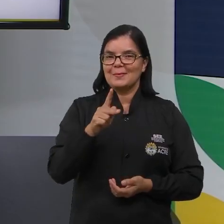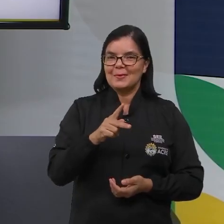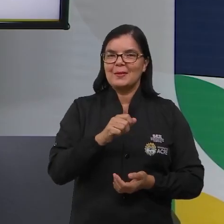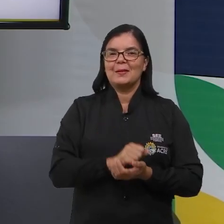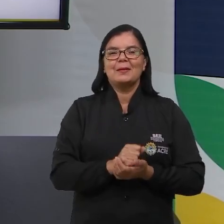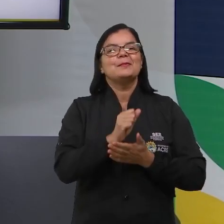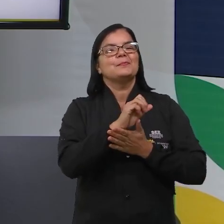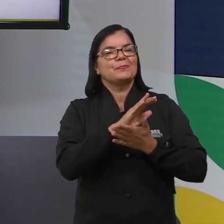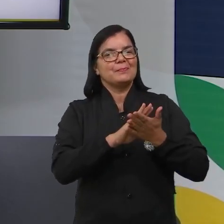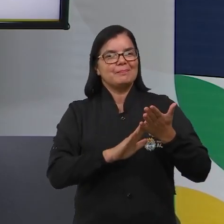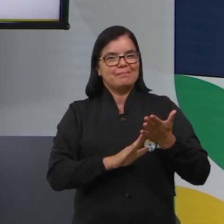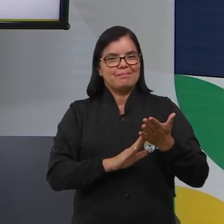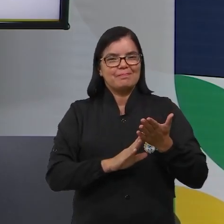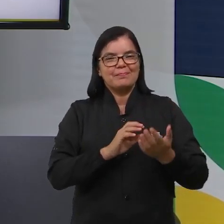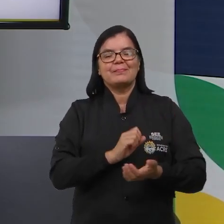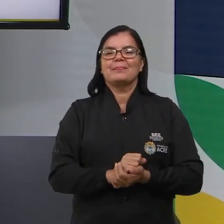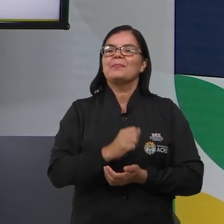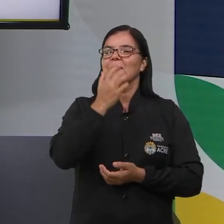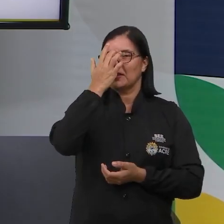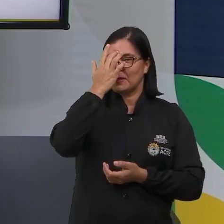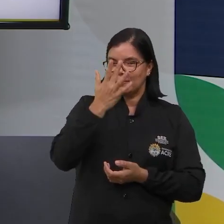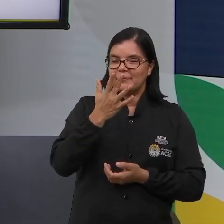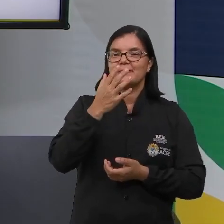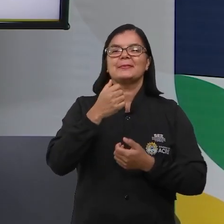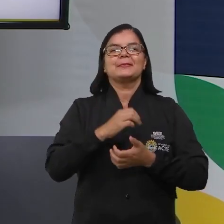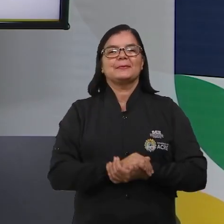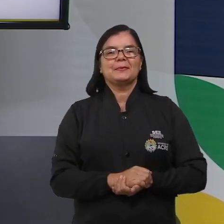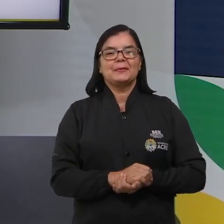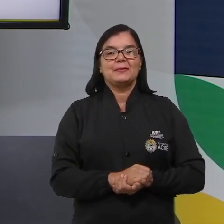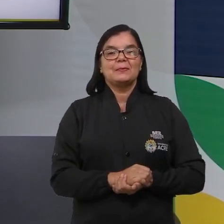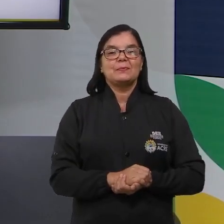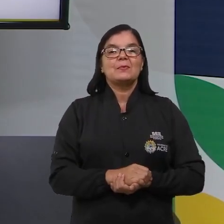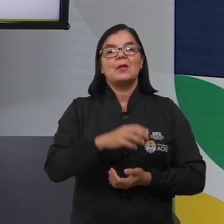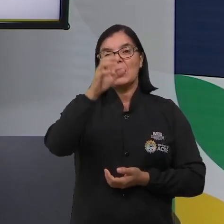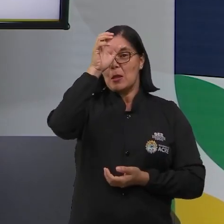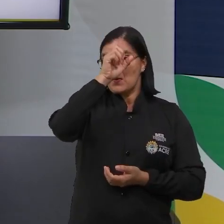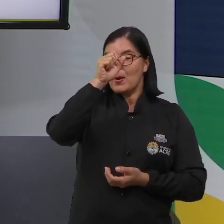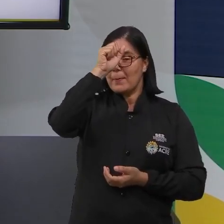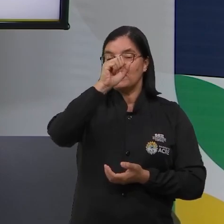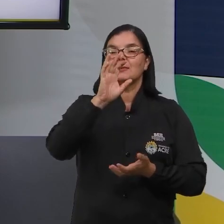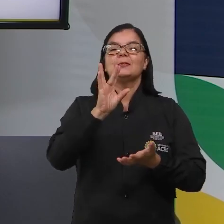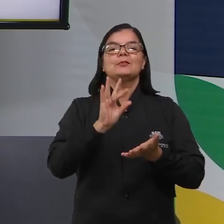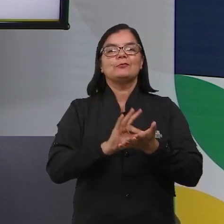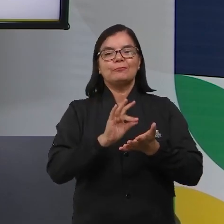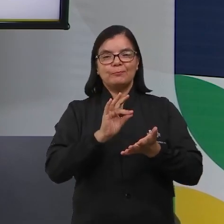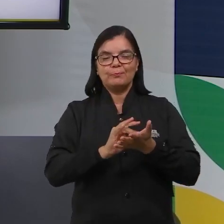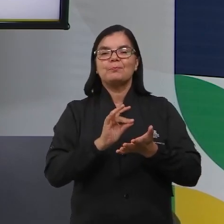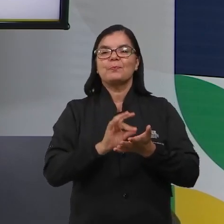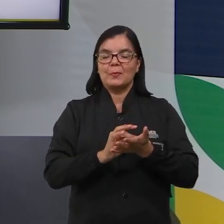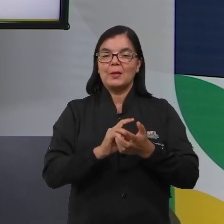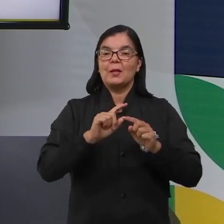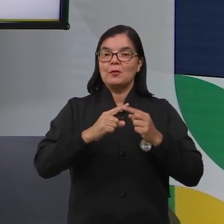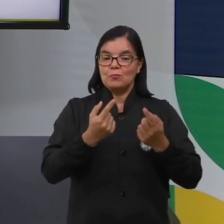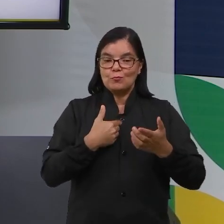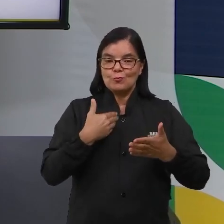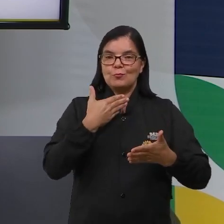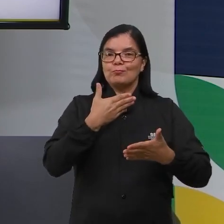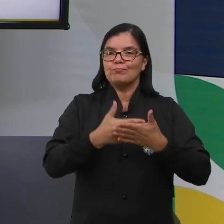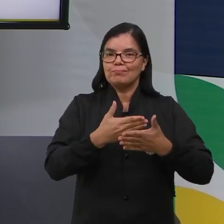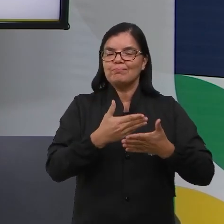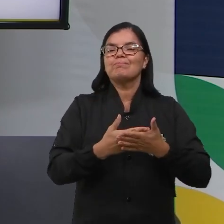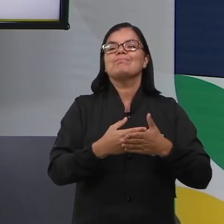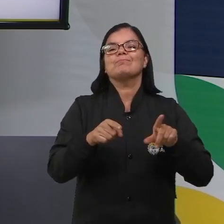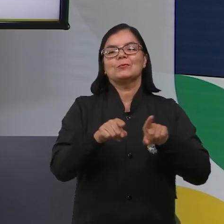essa atividade aqui foi facinho, moleza. Eu aprendi, de fato, a função dos efeitos de sentido no